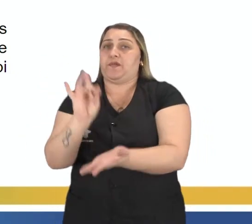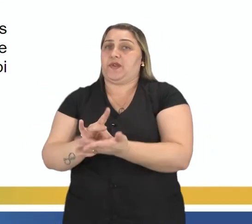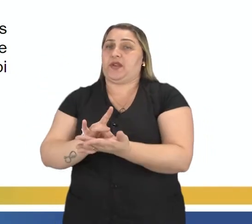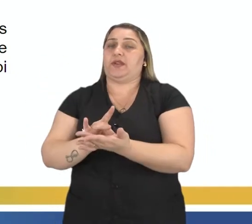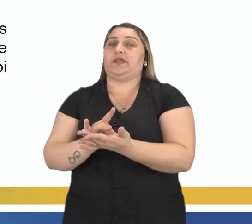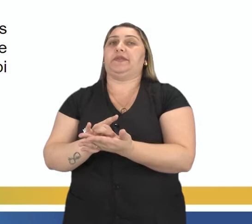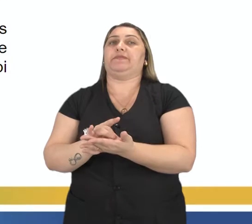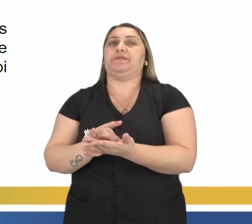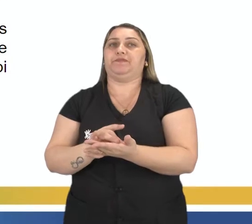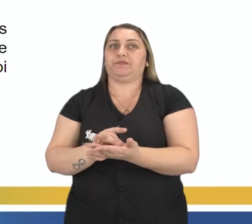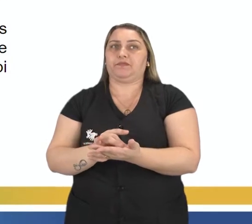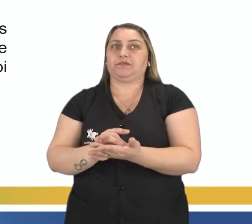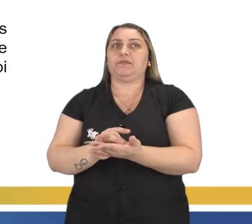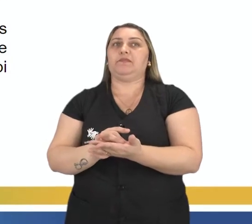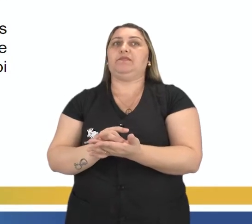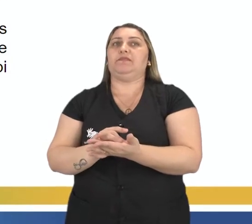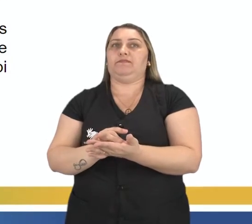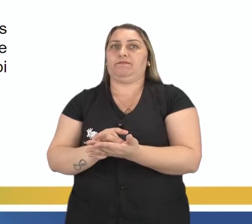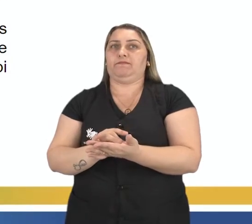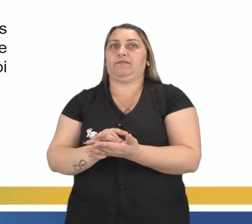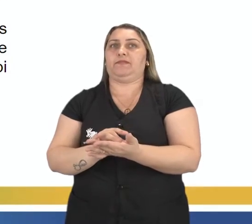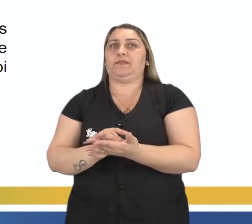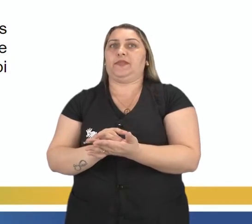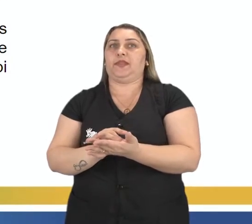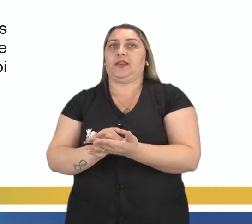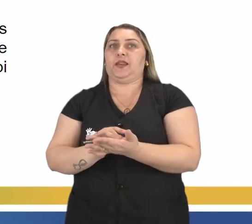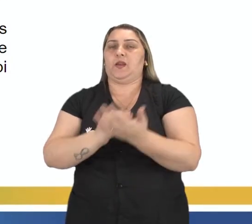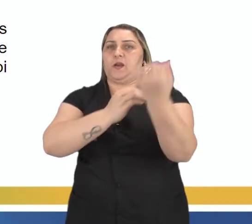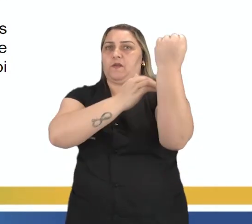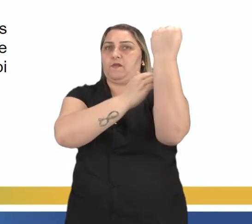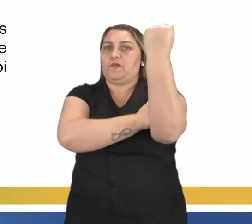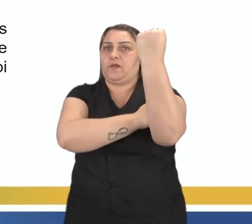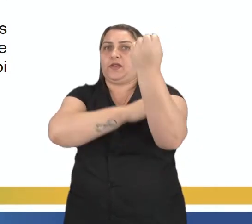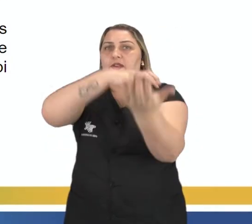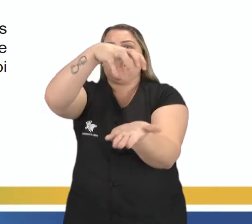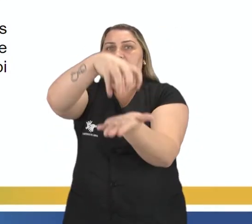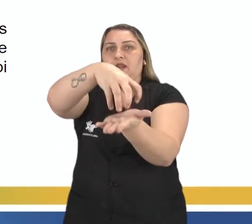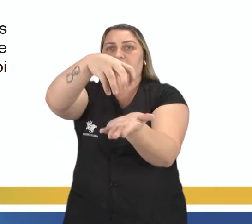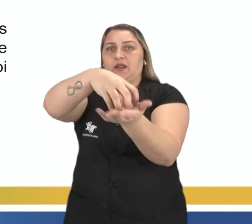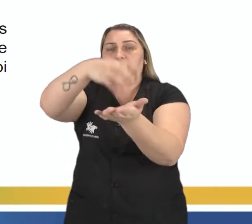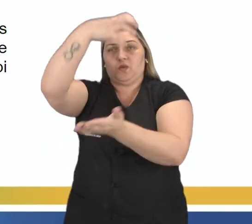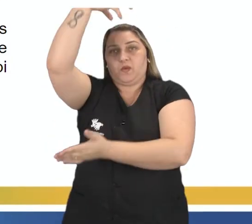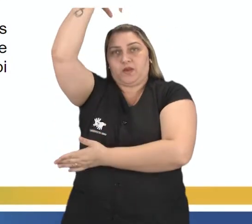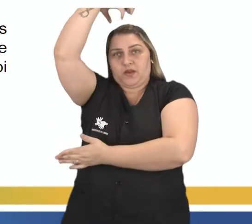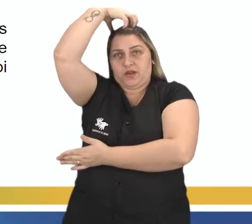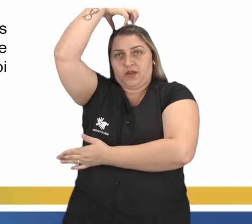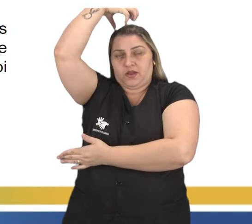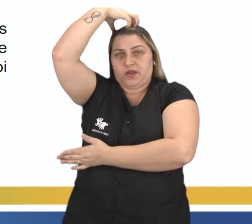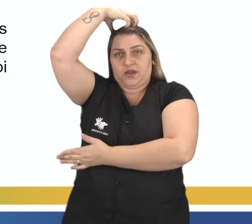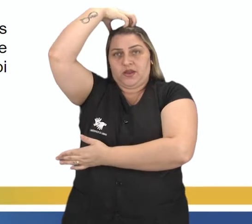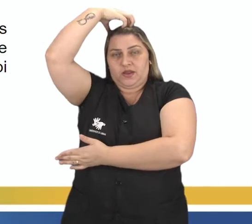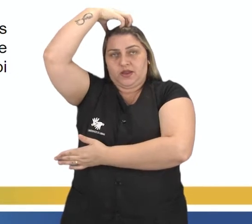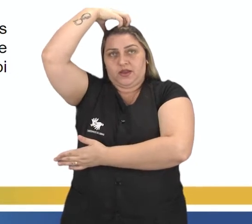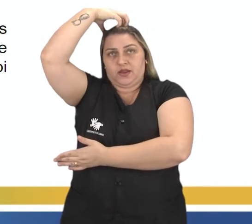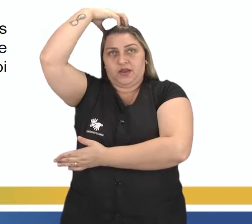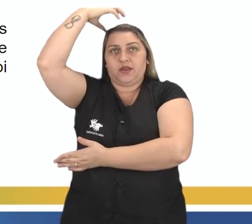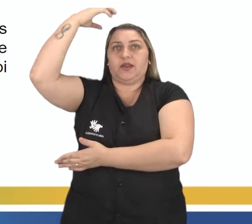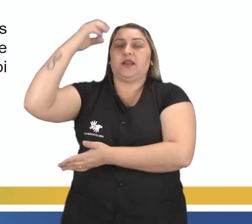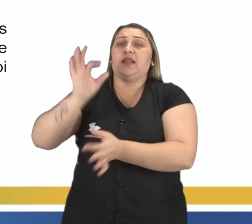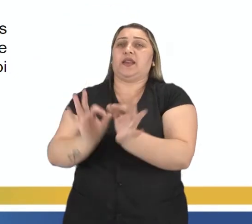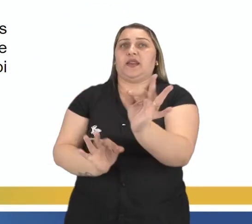verdade, ele servia de subsídio para o poder central desse rei que estabelece, né? E